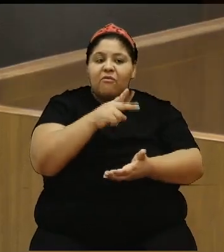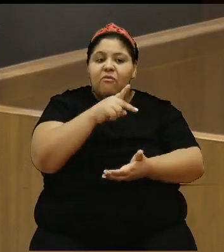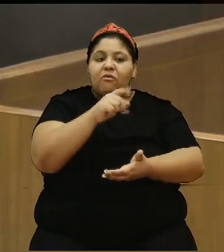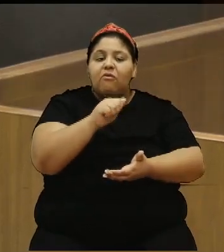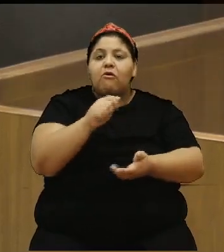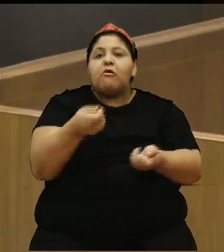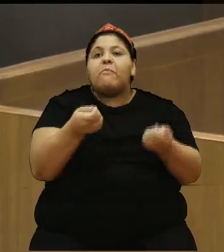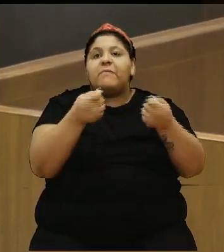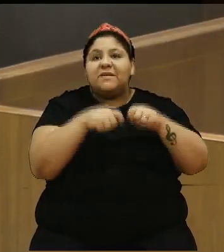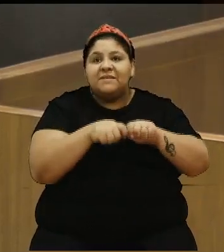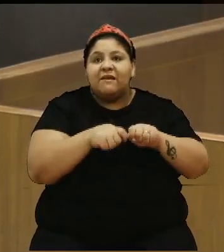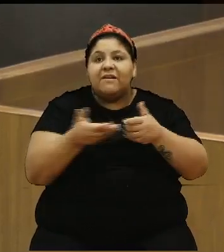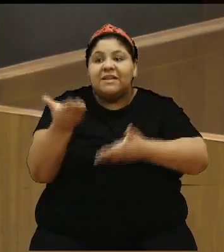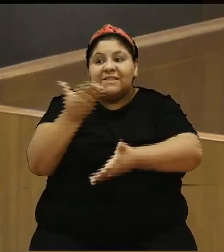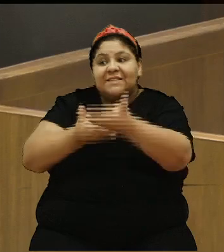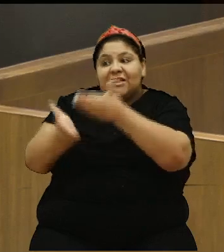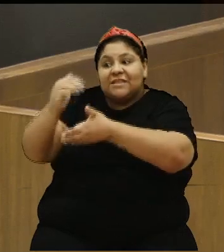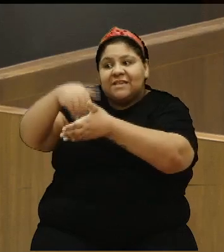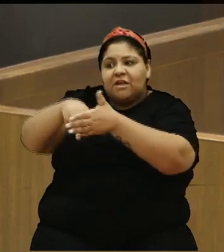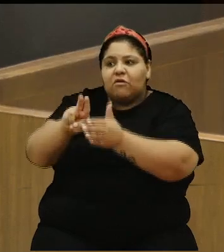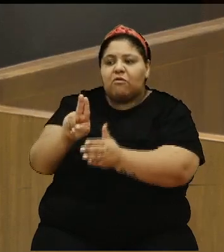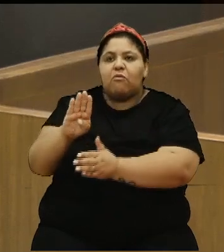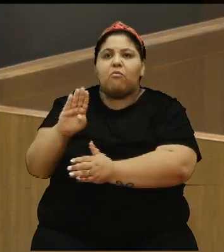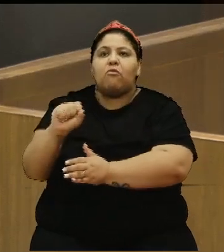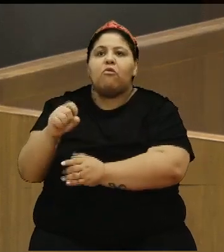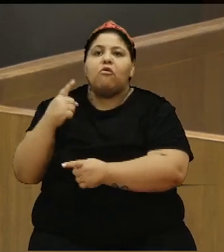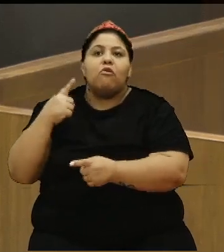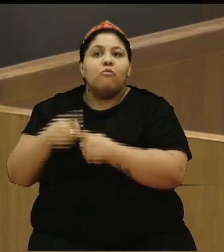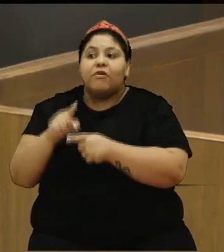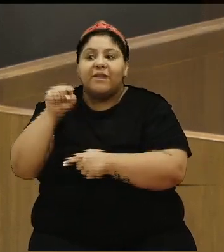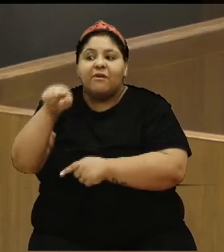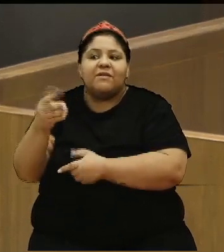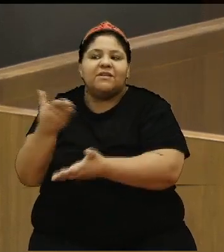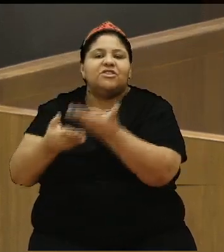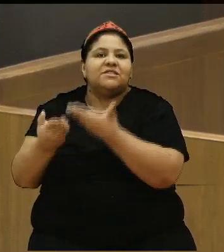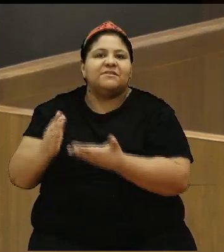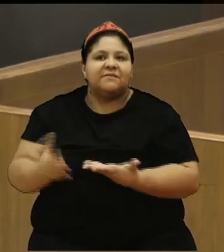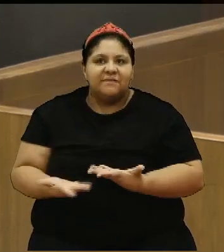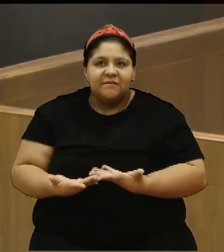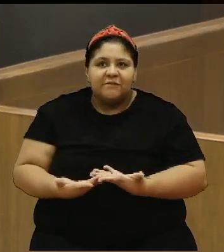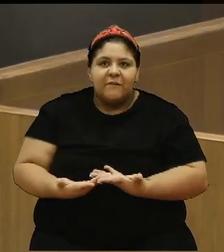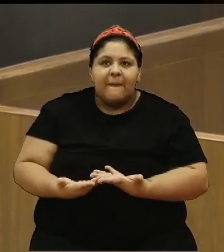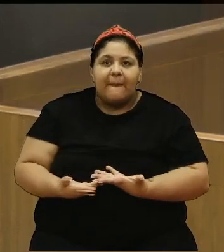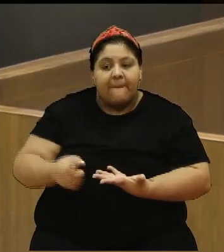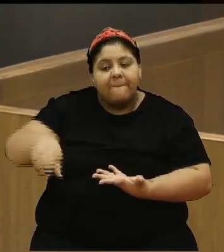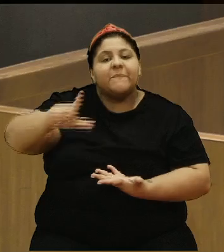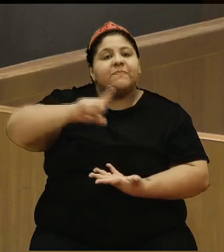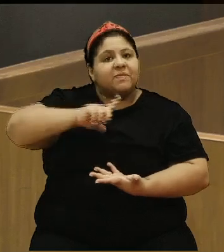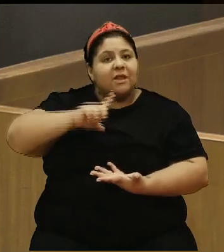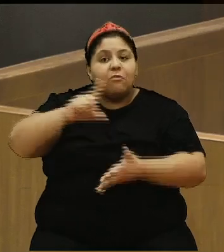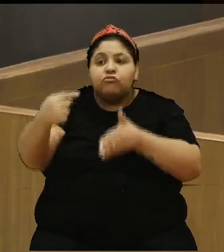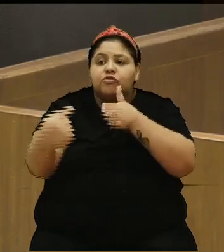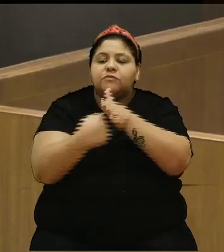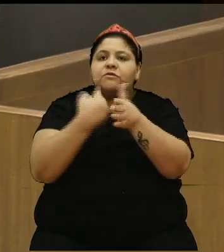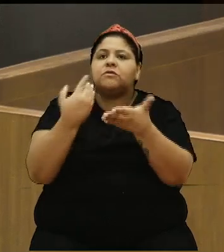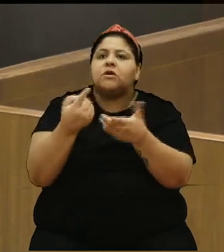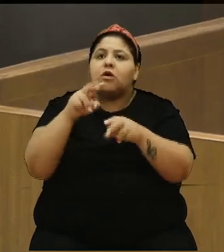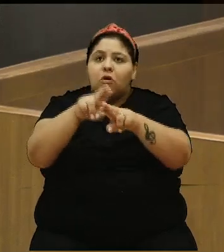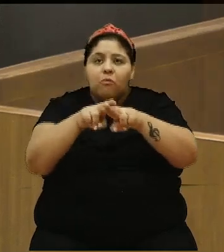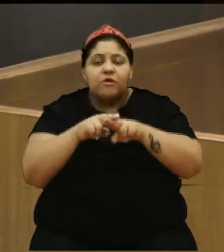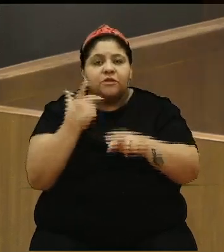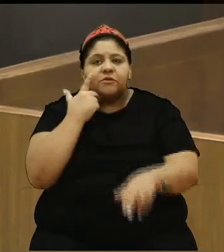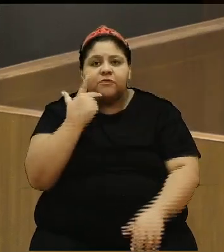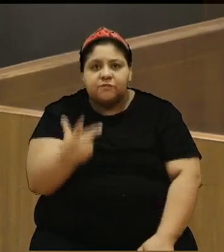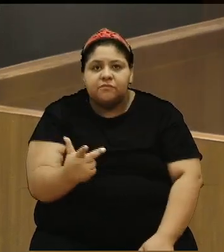deveriam ser atendidas nas UBSs. Por que não são atendidas nas UBSs? Nós temos que nos perguntar. Por isso eu